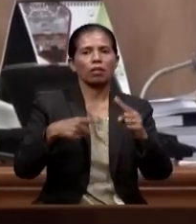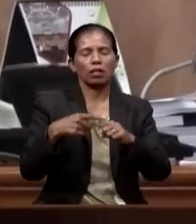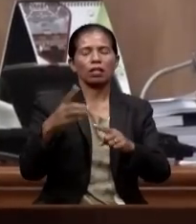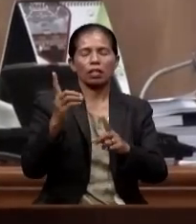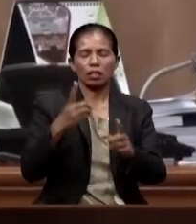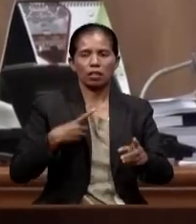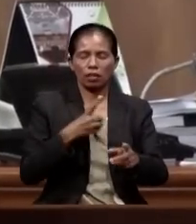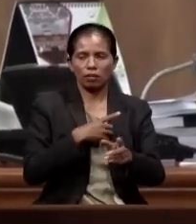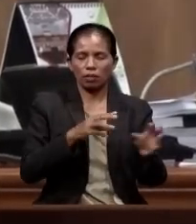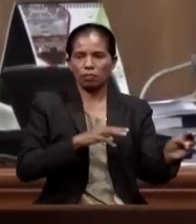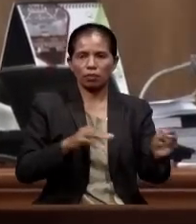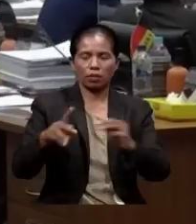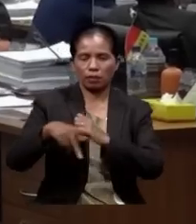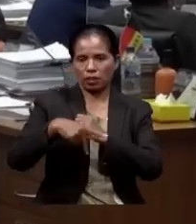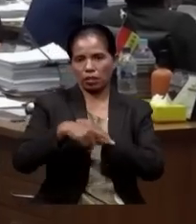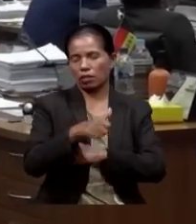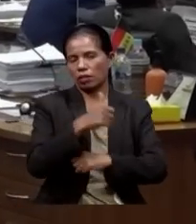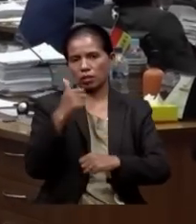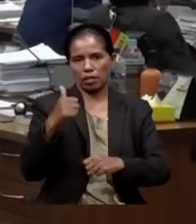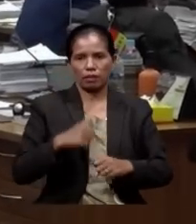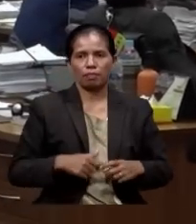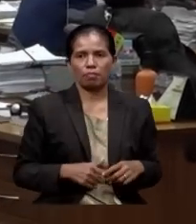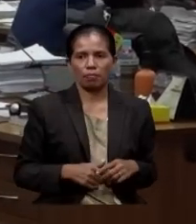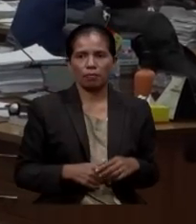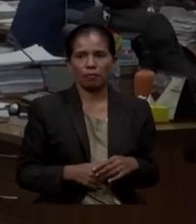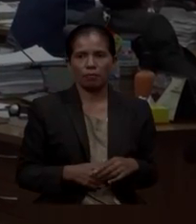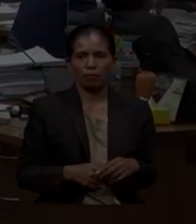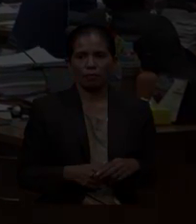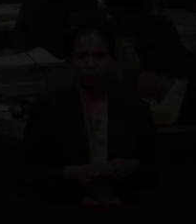deputado refere a filha ba partido selo. Aderto Ximenes, Jaime dos Santos, GMN.